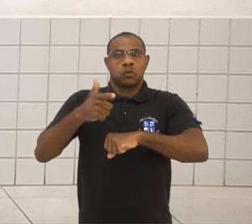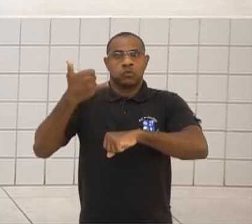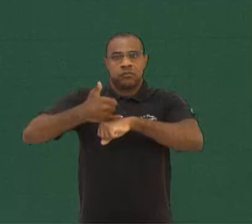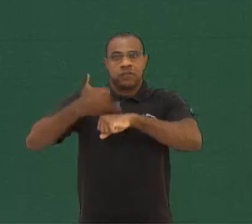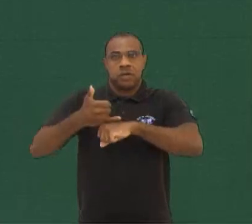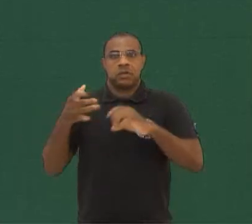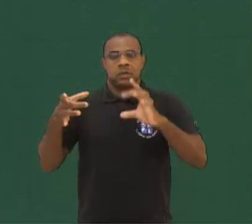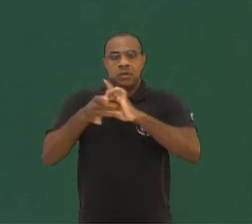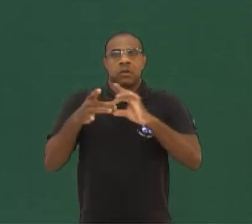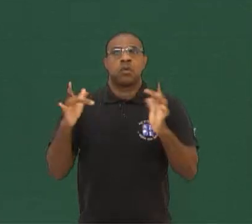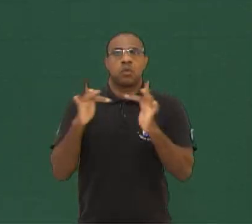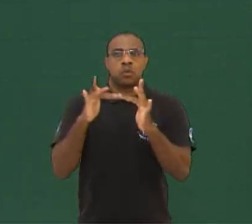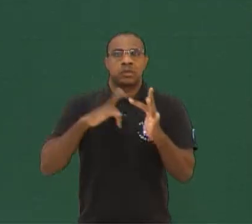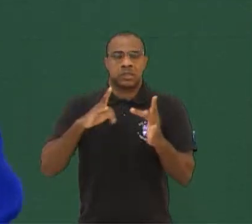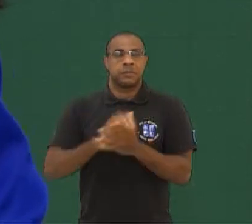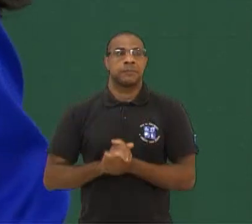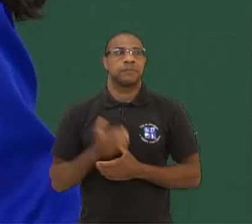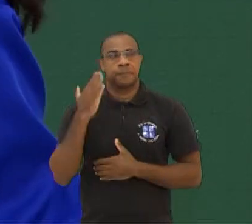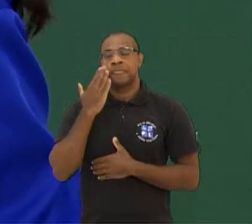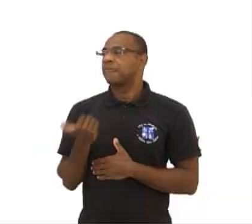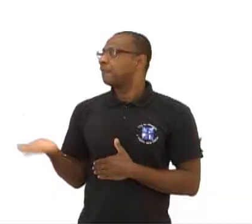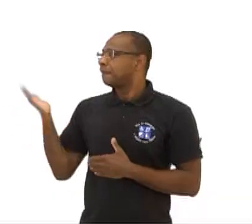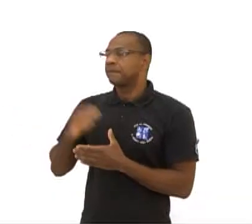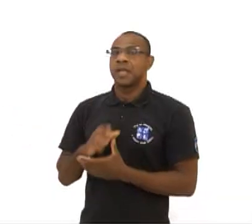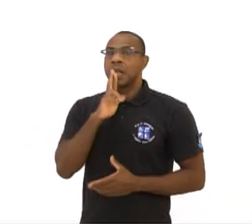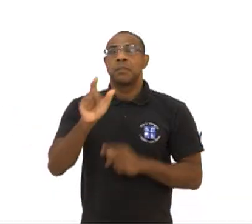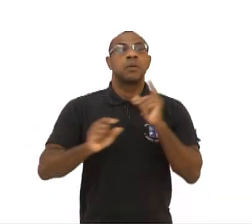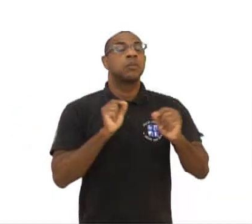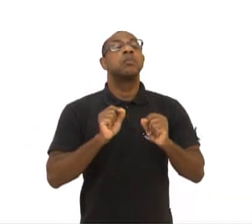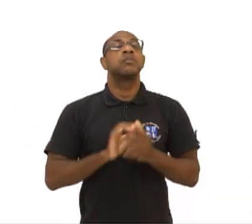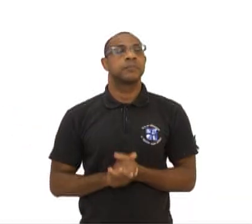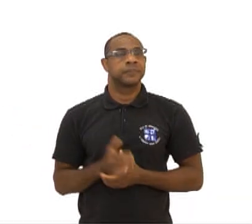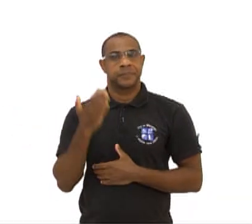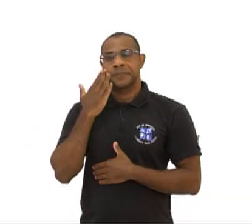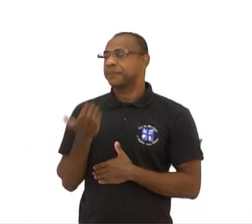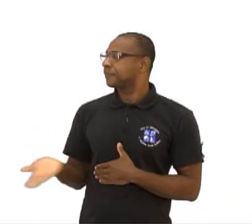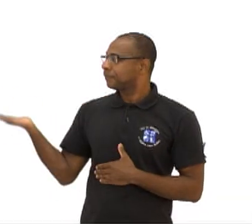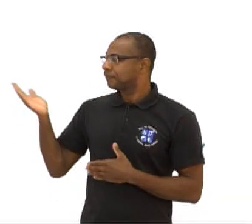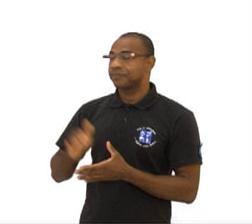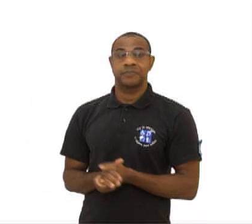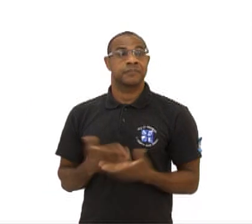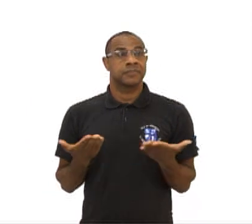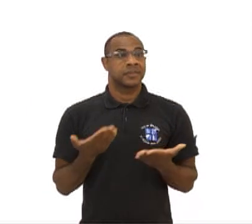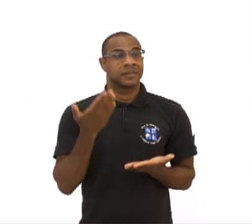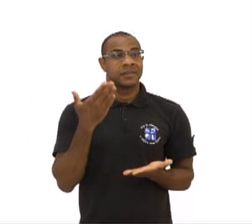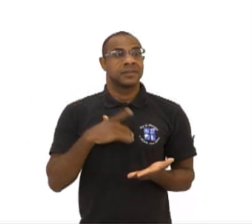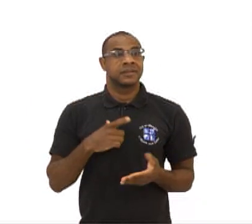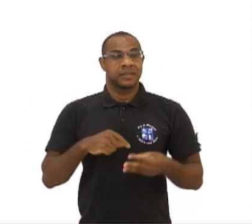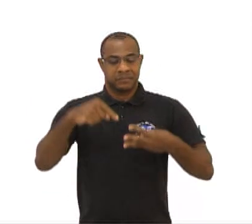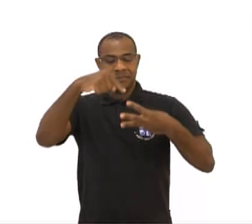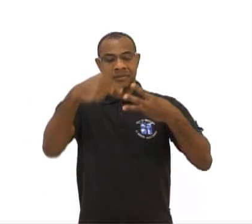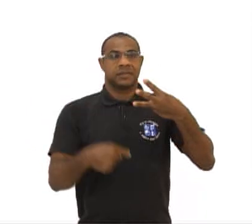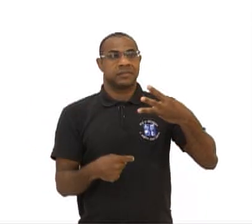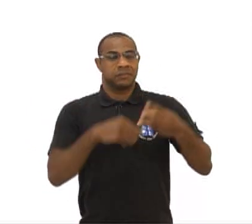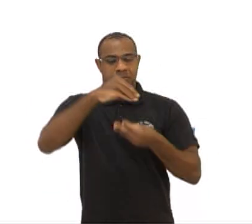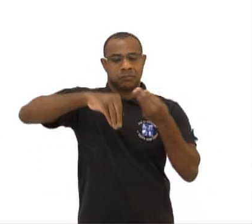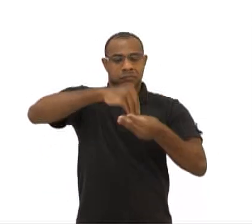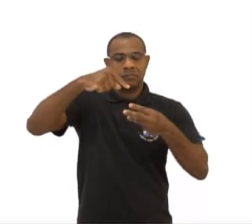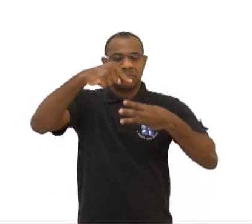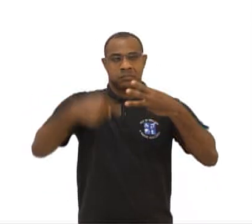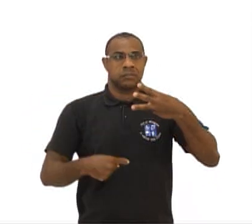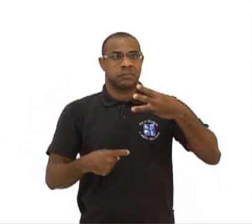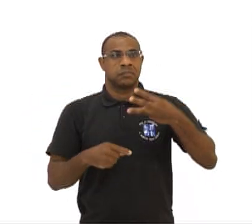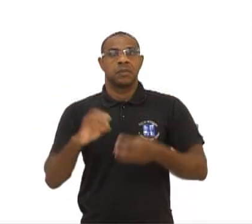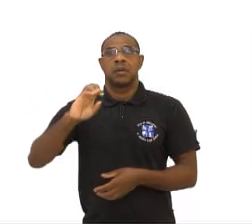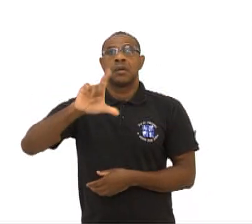Ó, o tempo acabou. Vamos ver, então, a resposta do nosso quiz. Vai lá, Prof. Beth. Então, vejam, eu tenho as 3 substâncias, certo? No caso